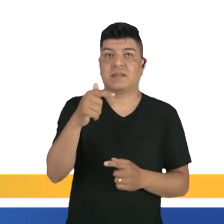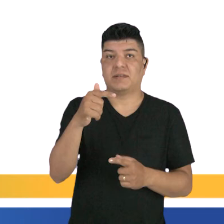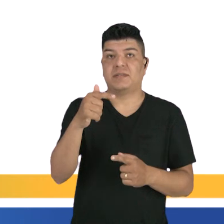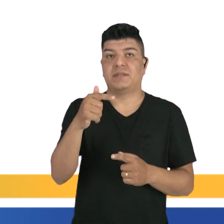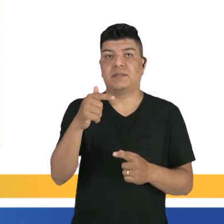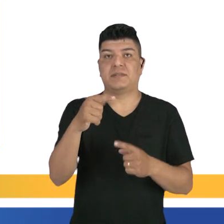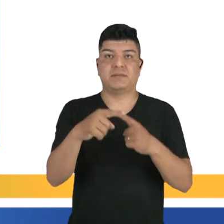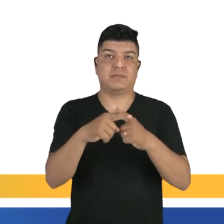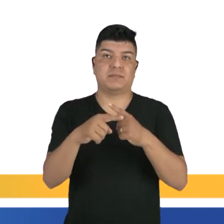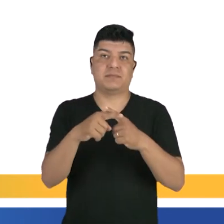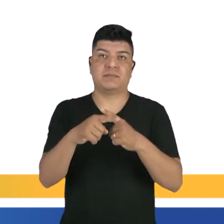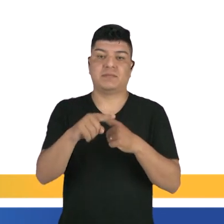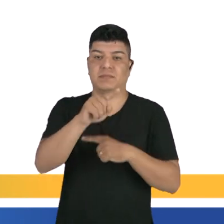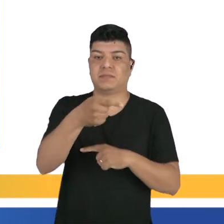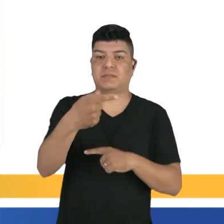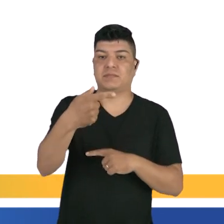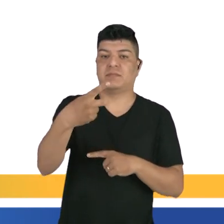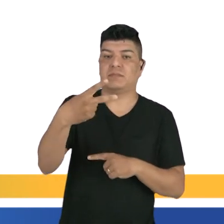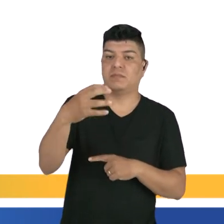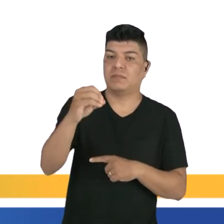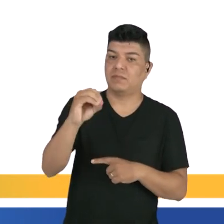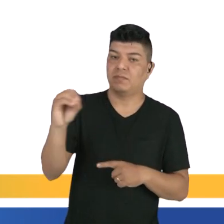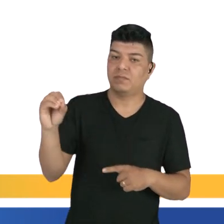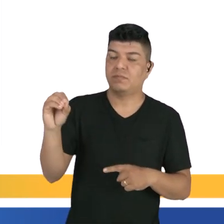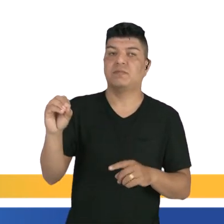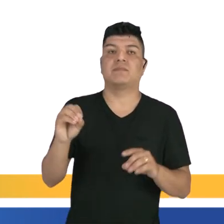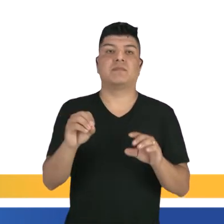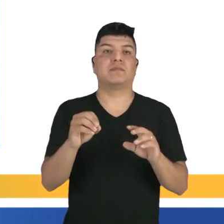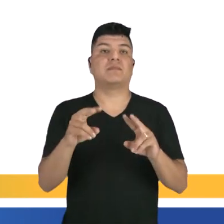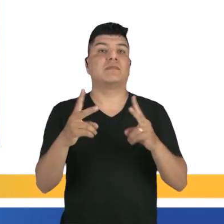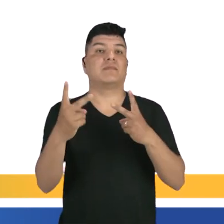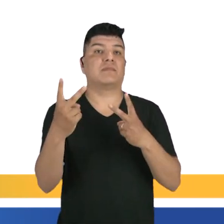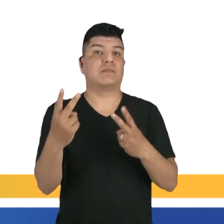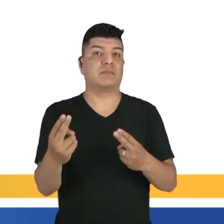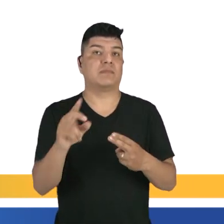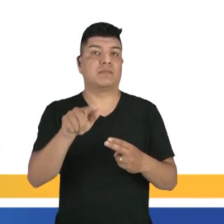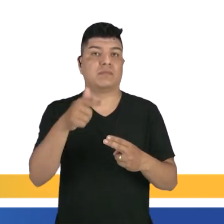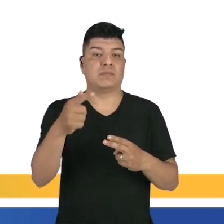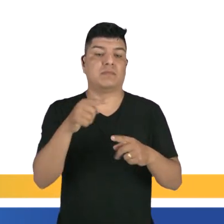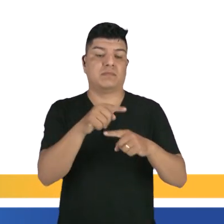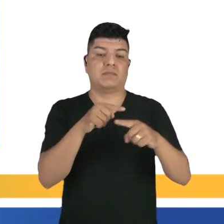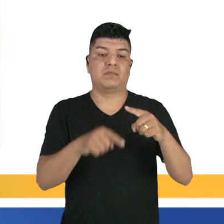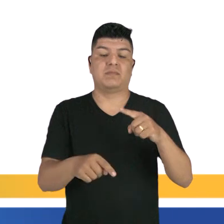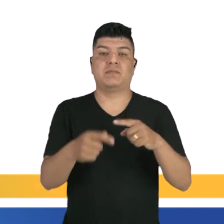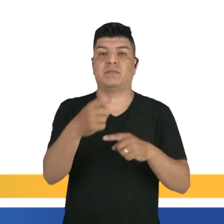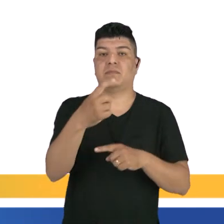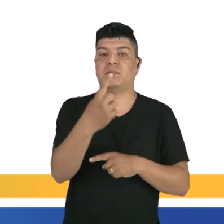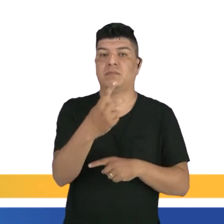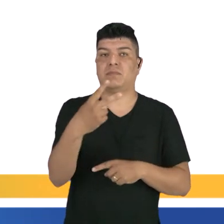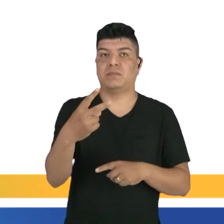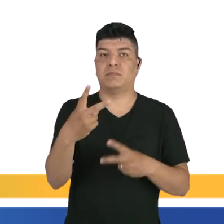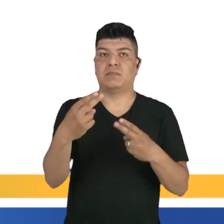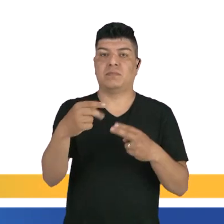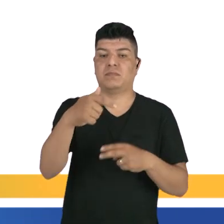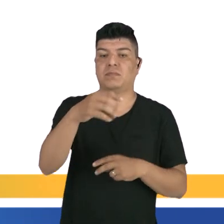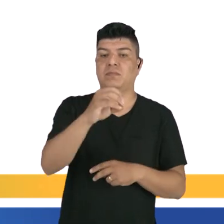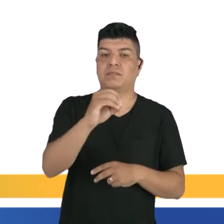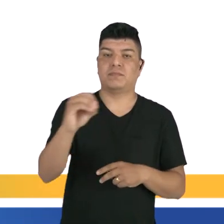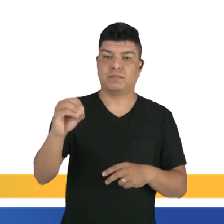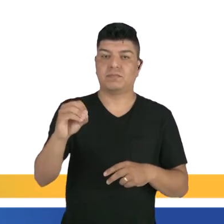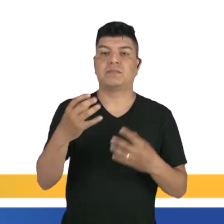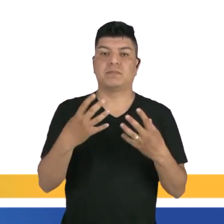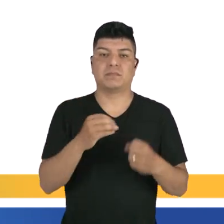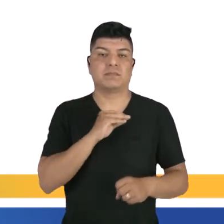7/12 multiplicasse por 1.200. Então, 7 vezes 1.200, depois dividia por 12, eu teria os 700, que é quanto que ele vai